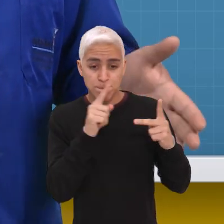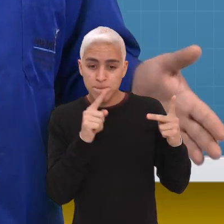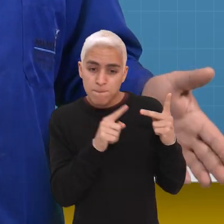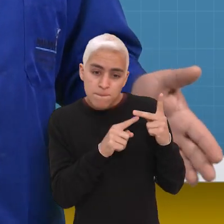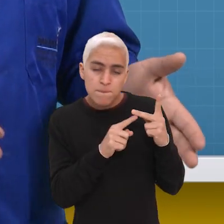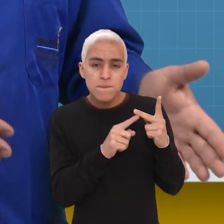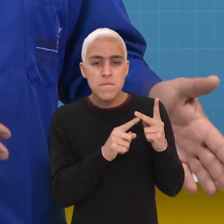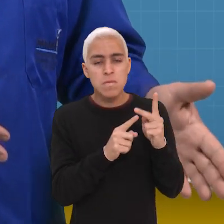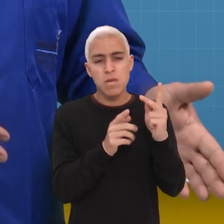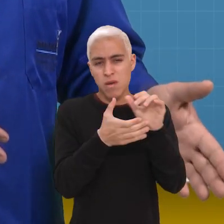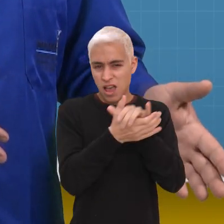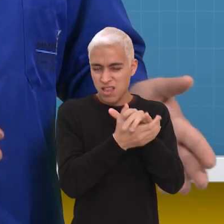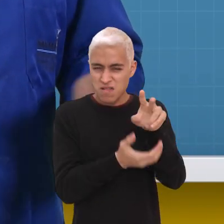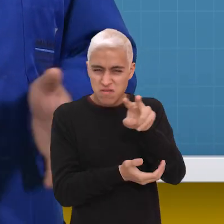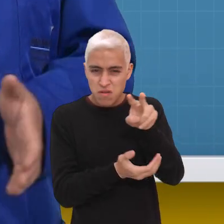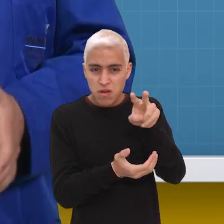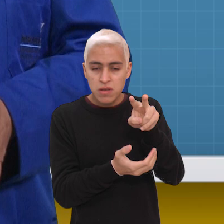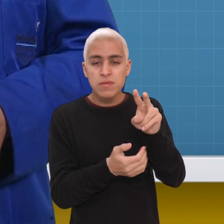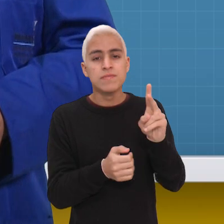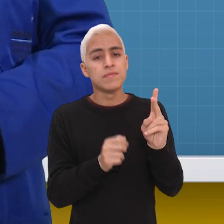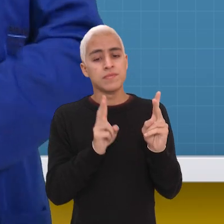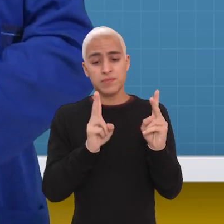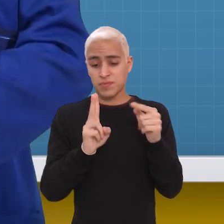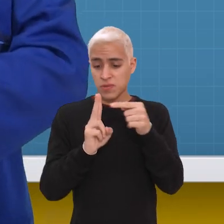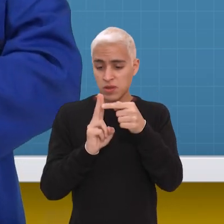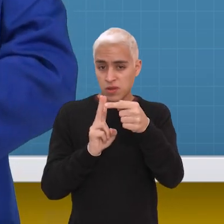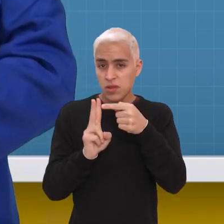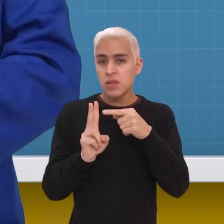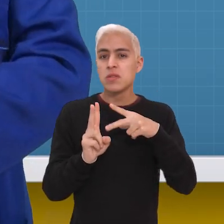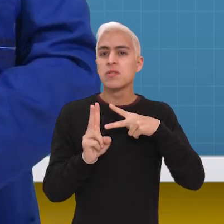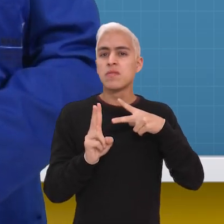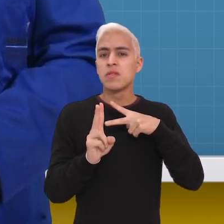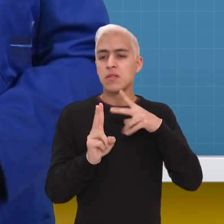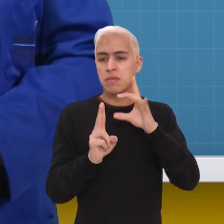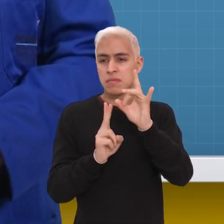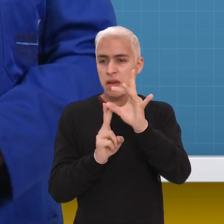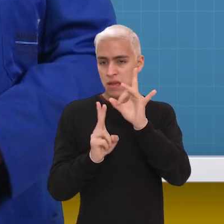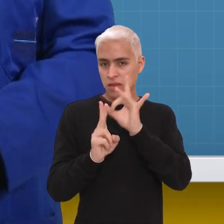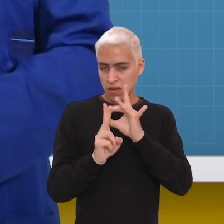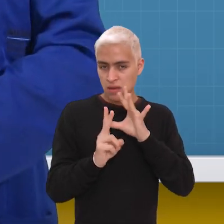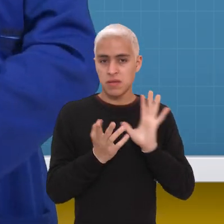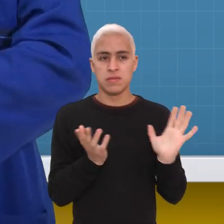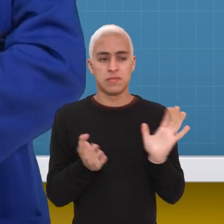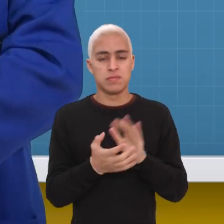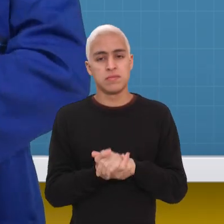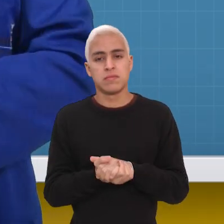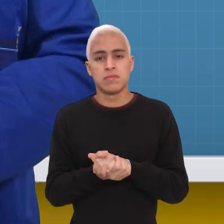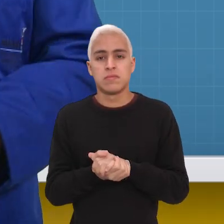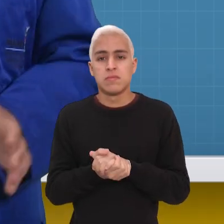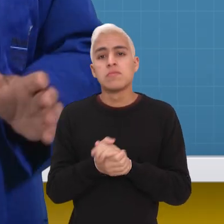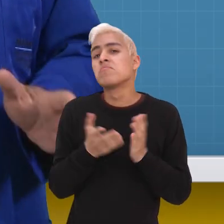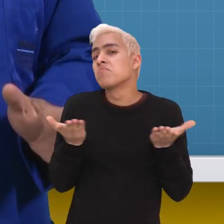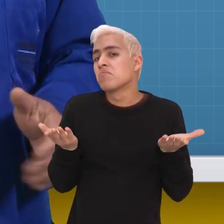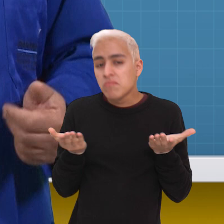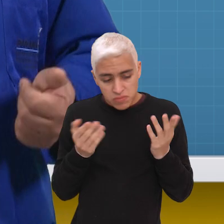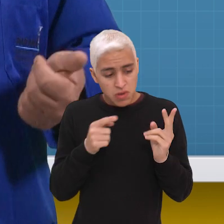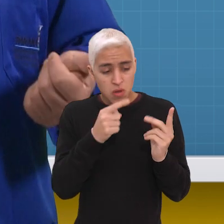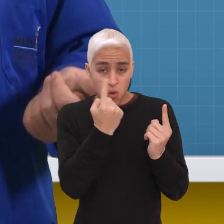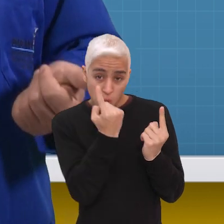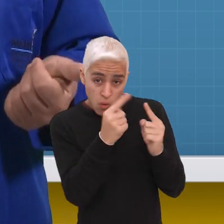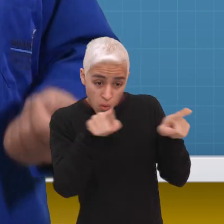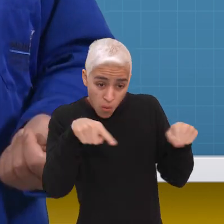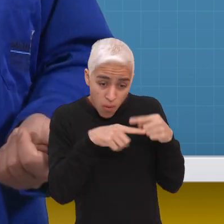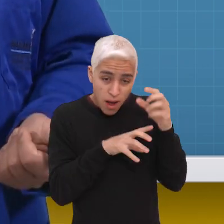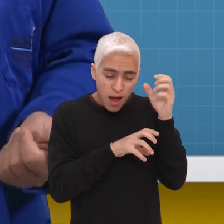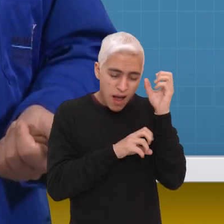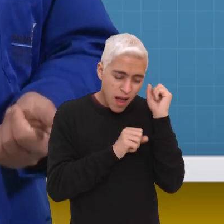num quarto duplo, casal, e 2 individuais para Juliana e o Rafael. Então, 1/4